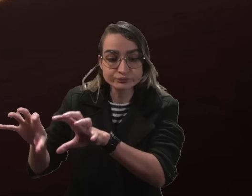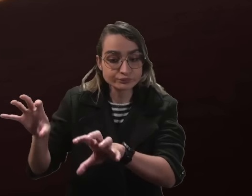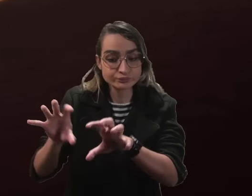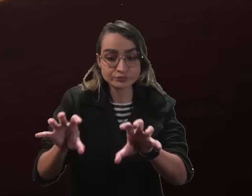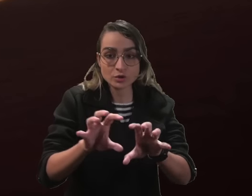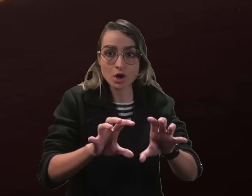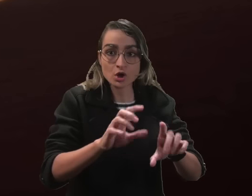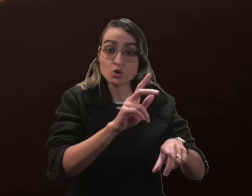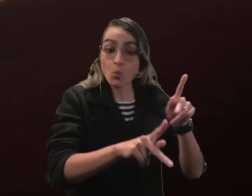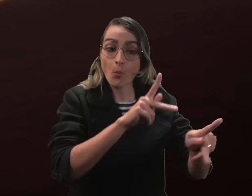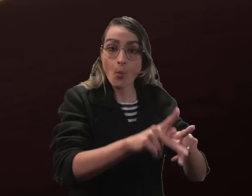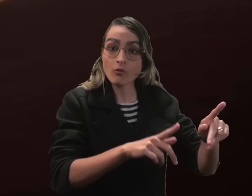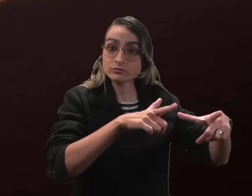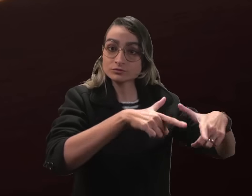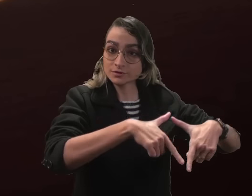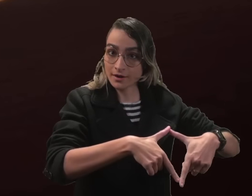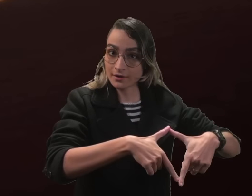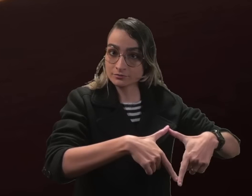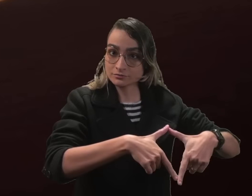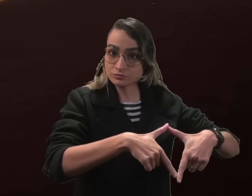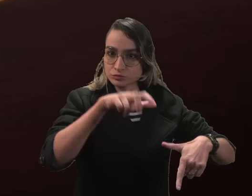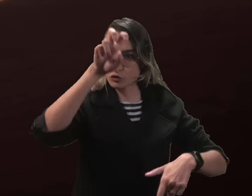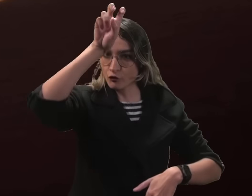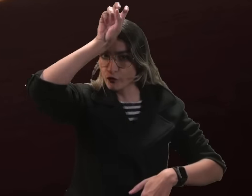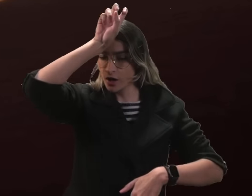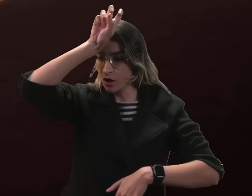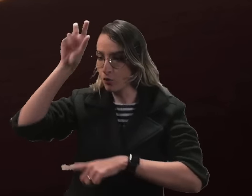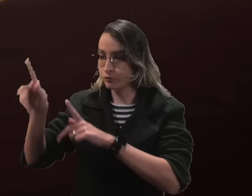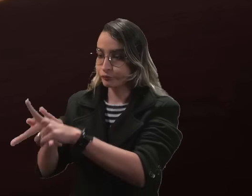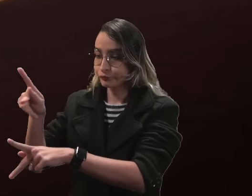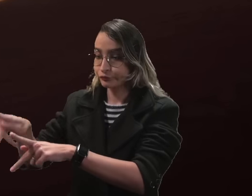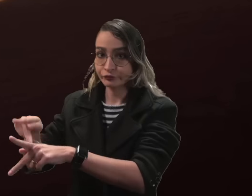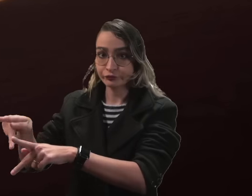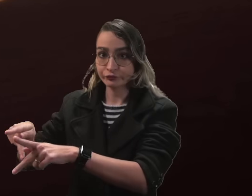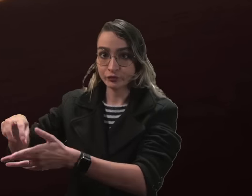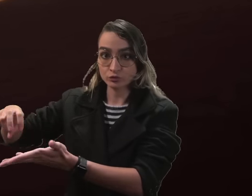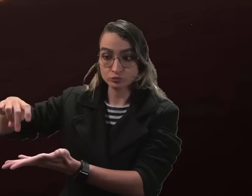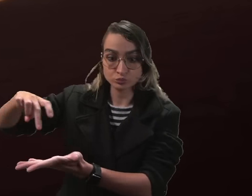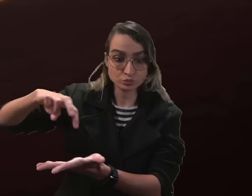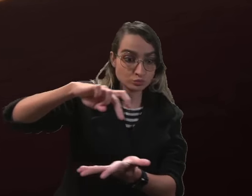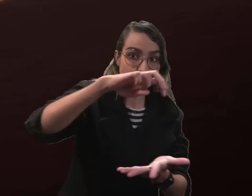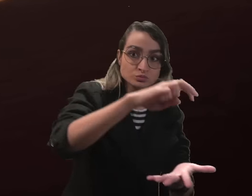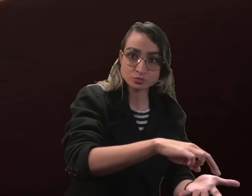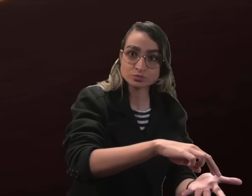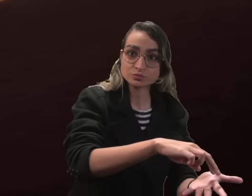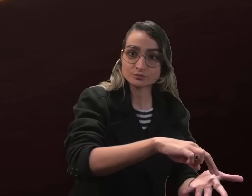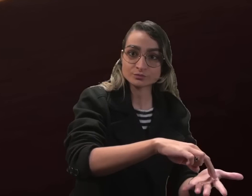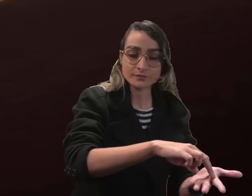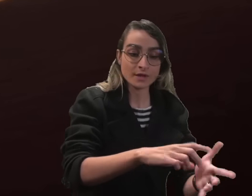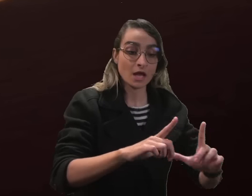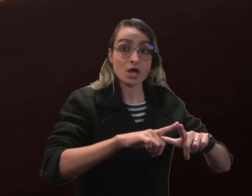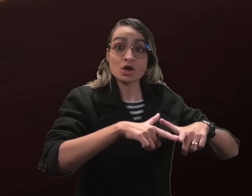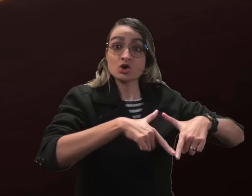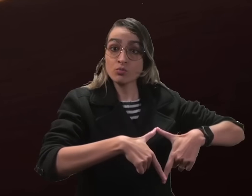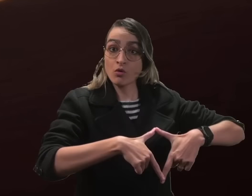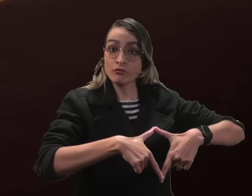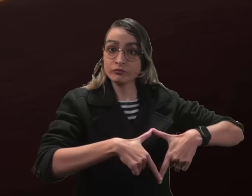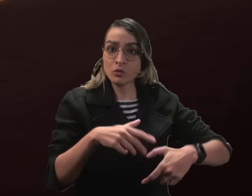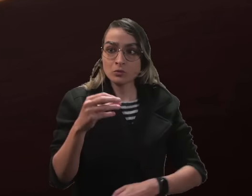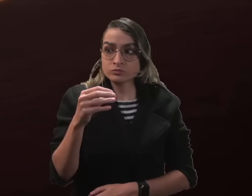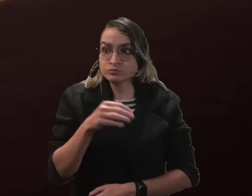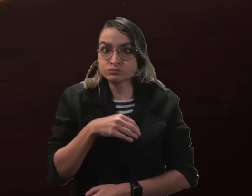diz pra mim temeram pouco não, não diz que eles temeram muito eles ficaram com muito